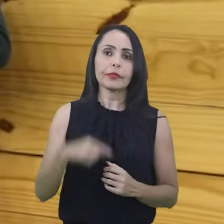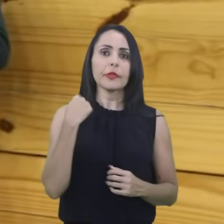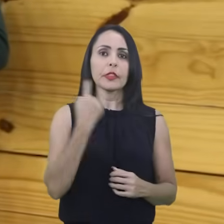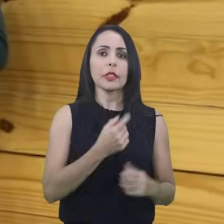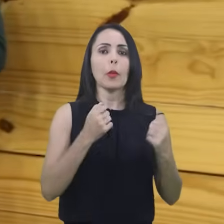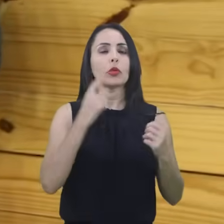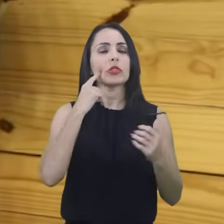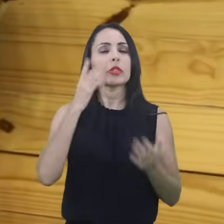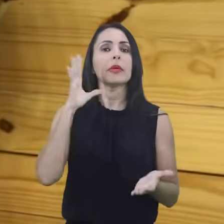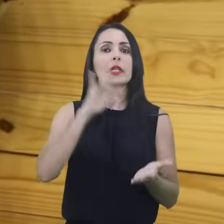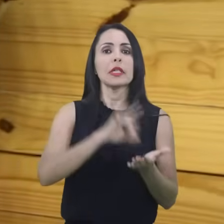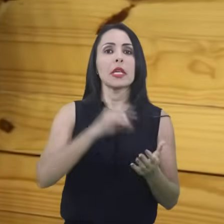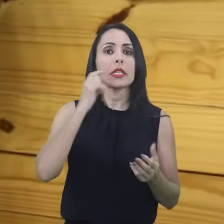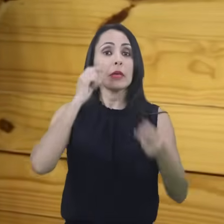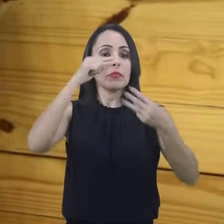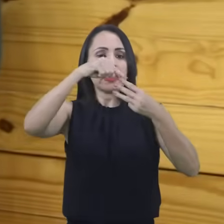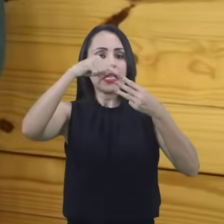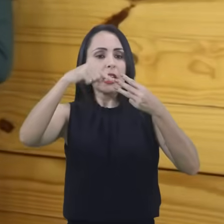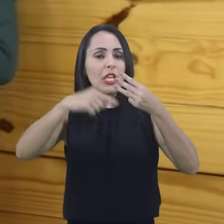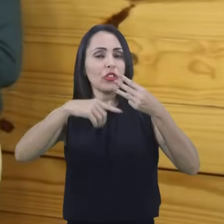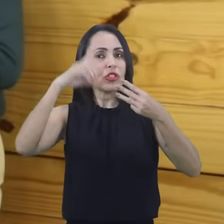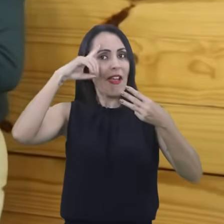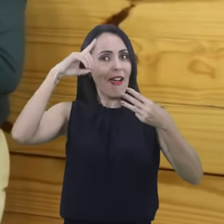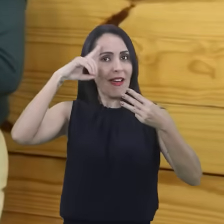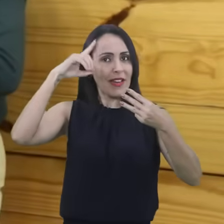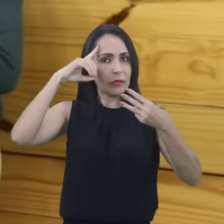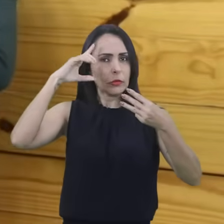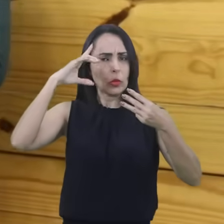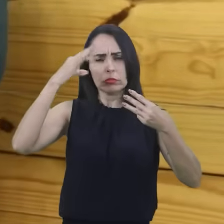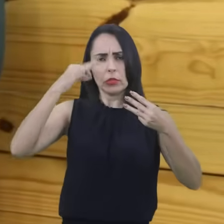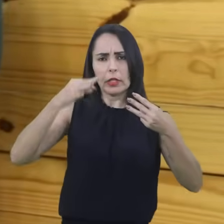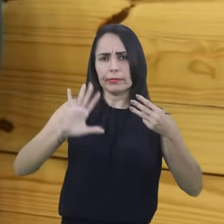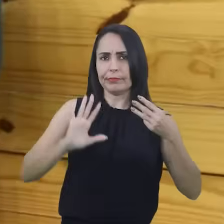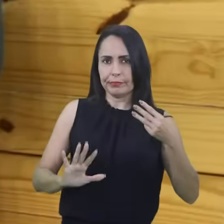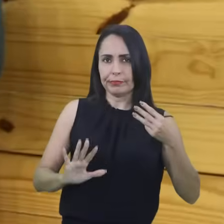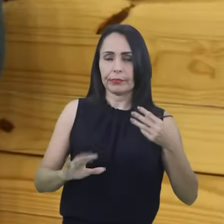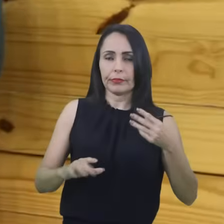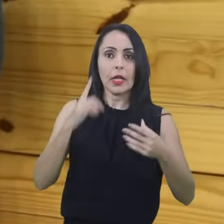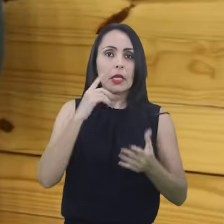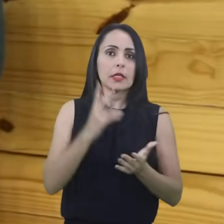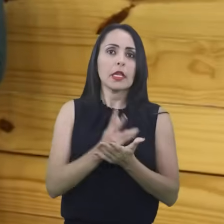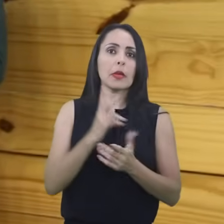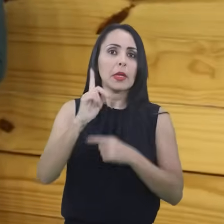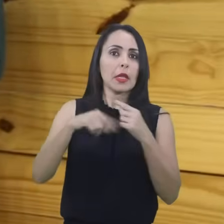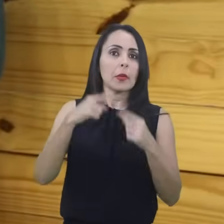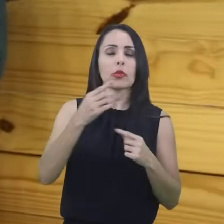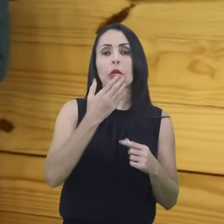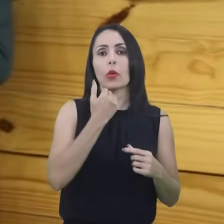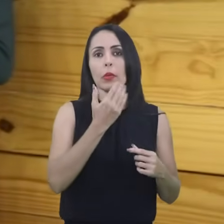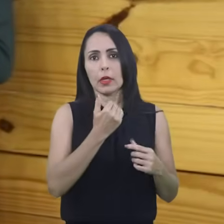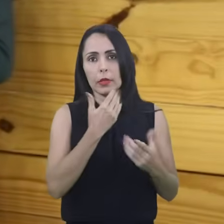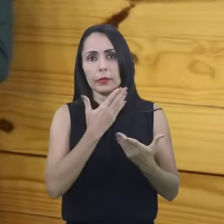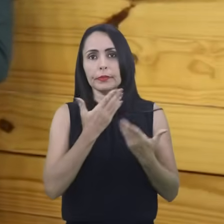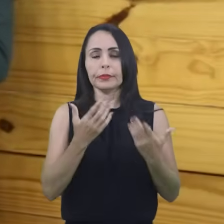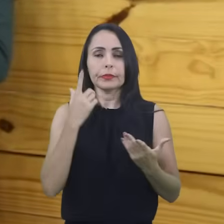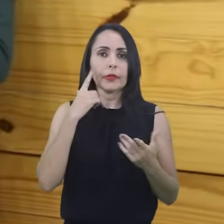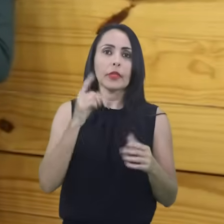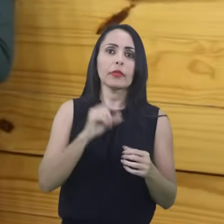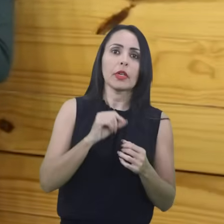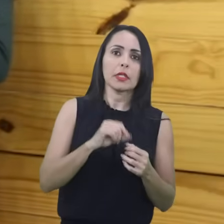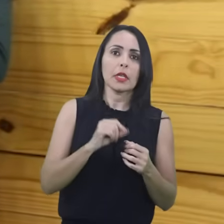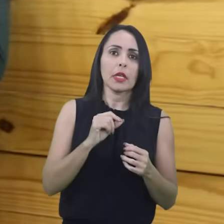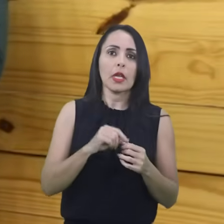pode estabelecer, né, 3 escovações diárias como o ideal, né? Sempre após cada refeição, né?